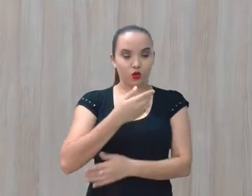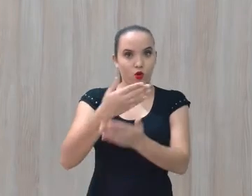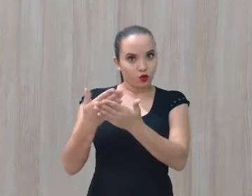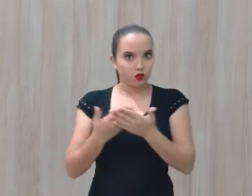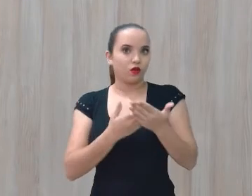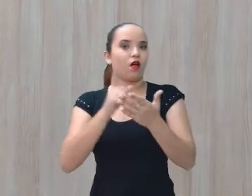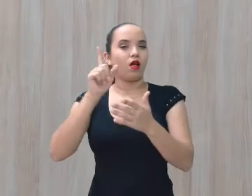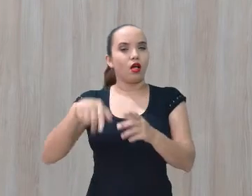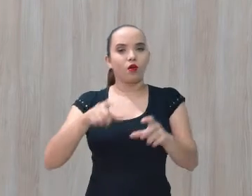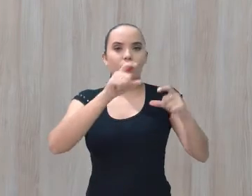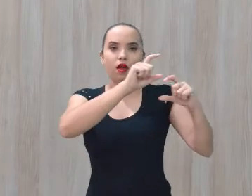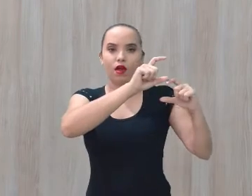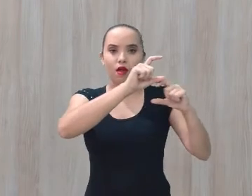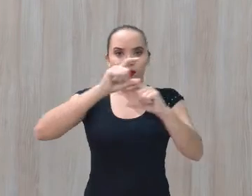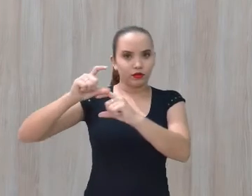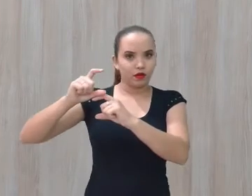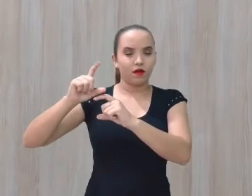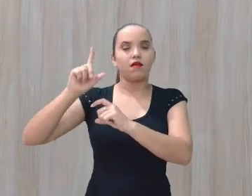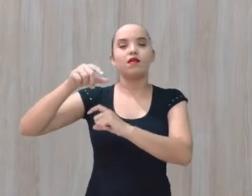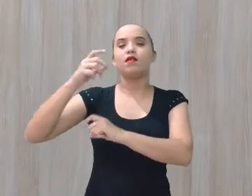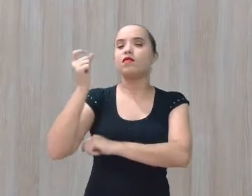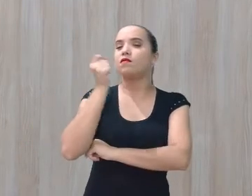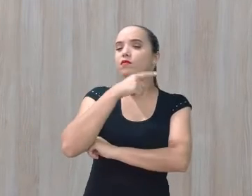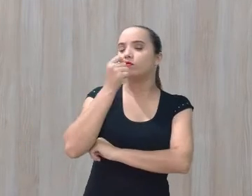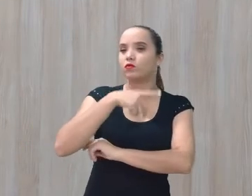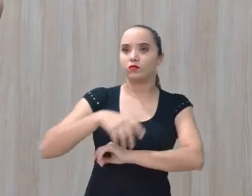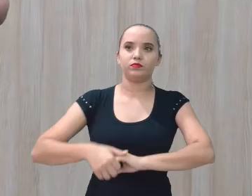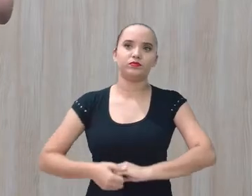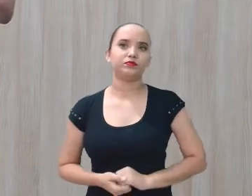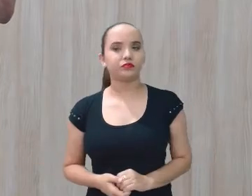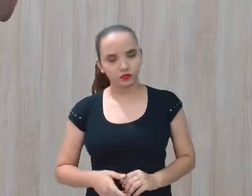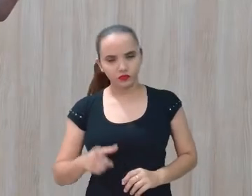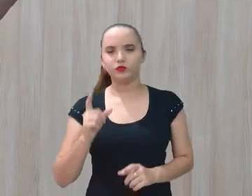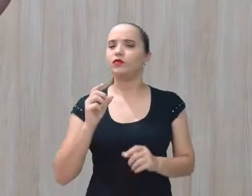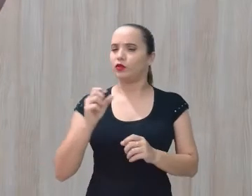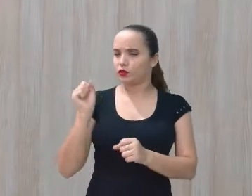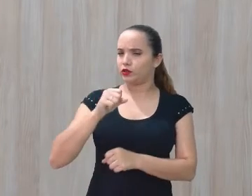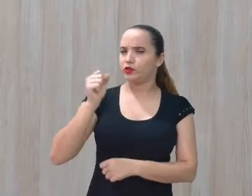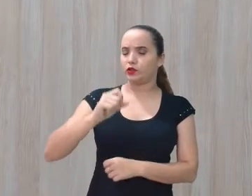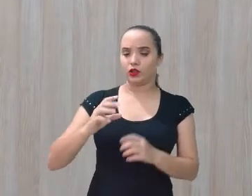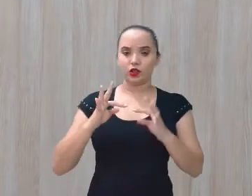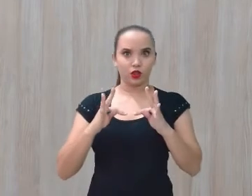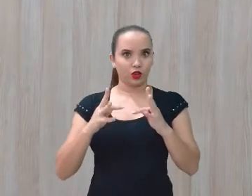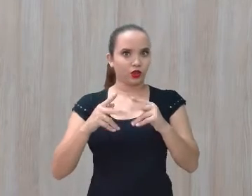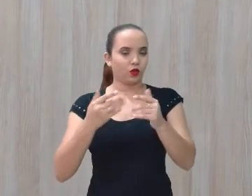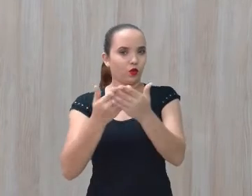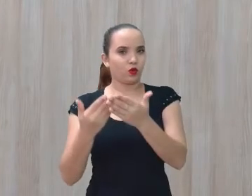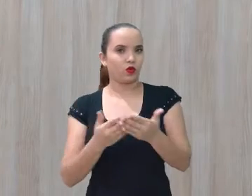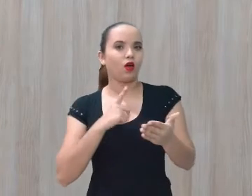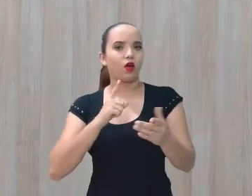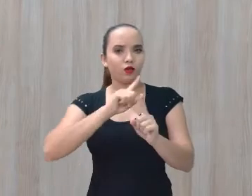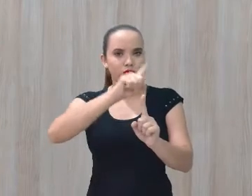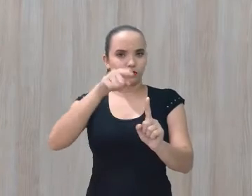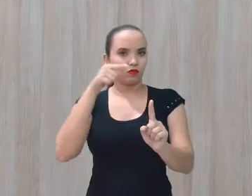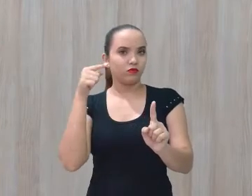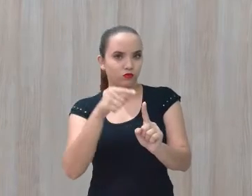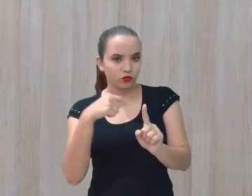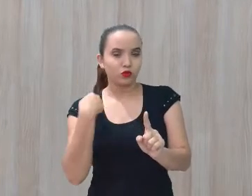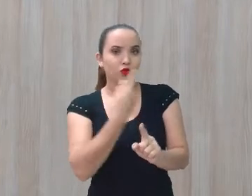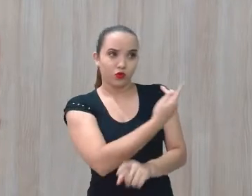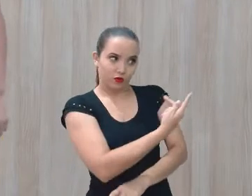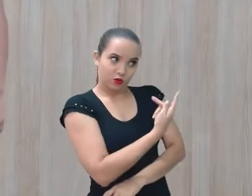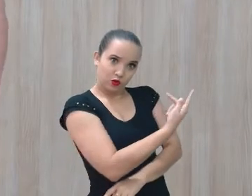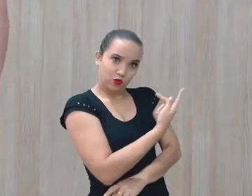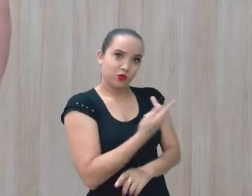tirinha de humor, toda aula tem um objetivo, não é? Estamos aqui, eu e a professora Vivi, para alcançar esse objetivo no